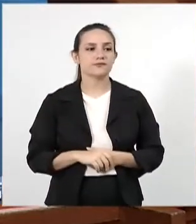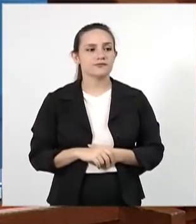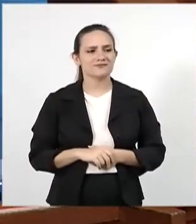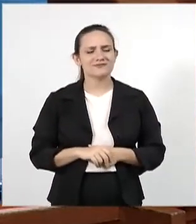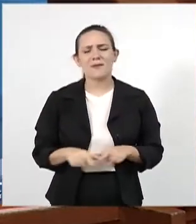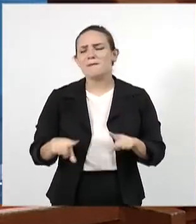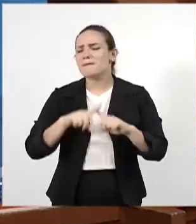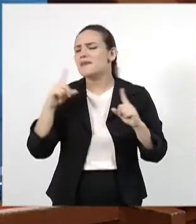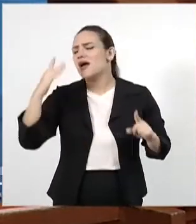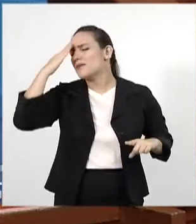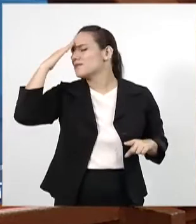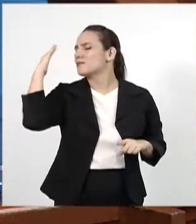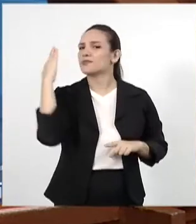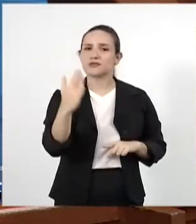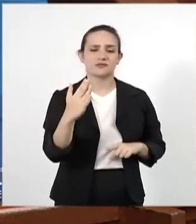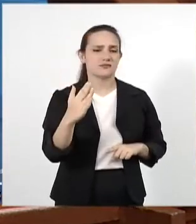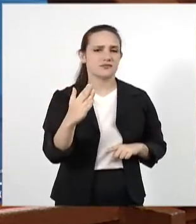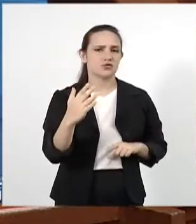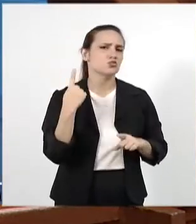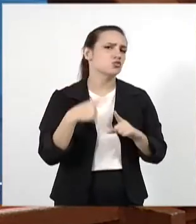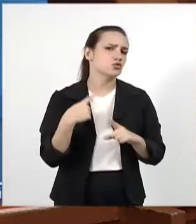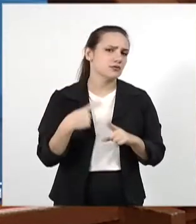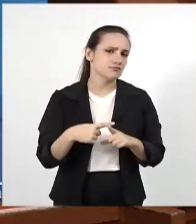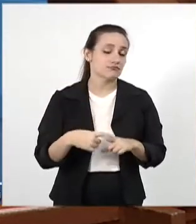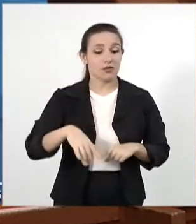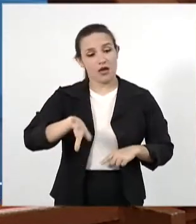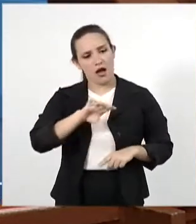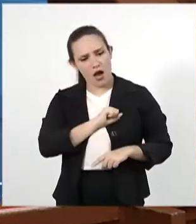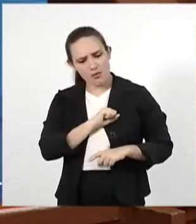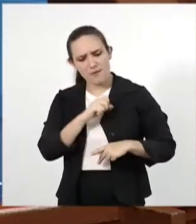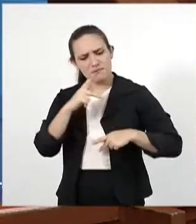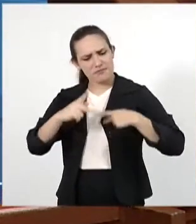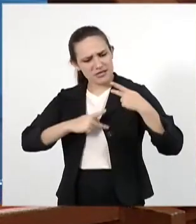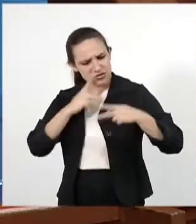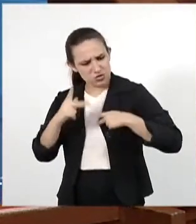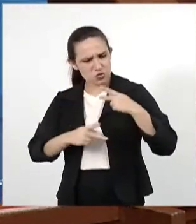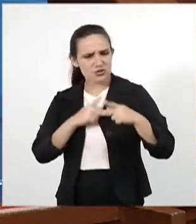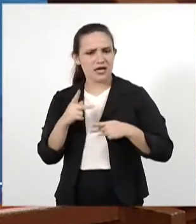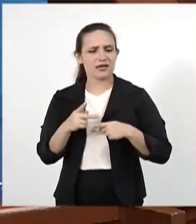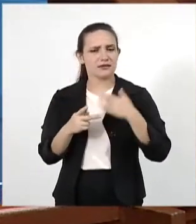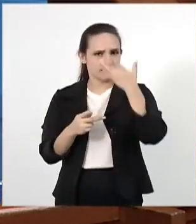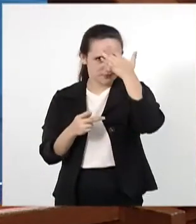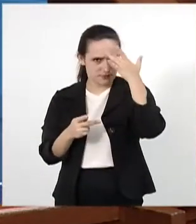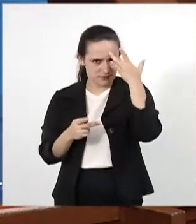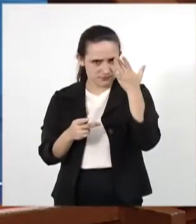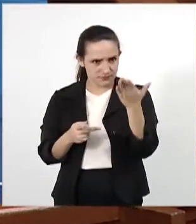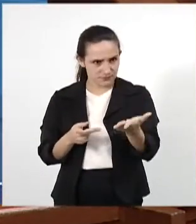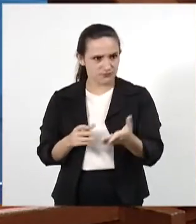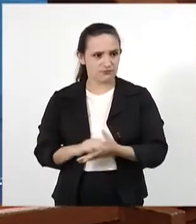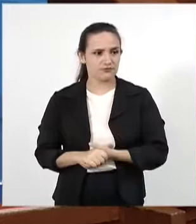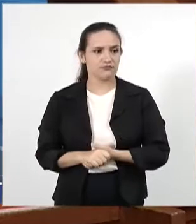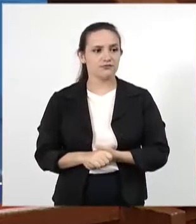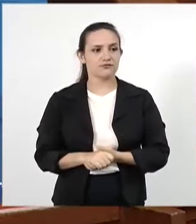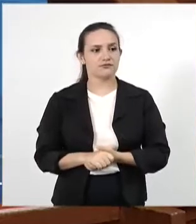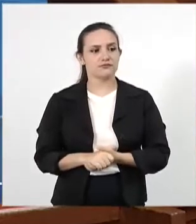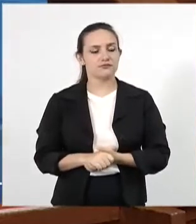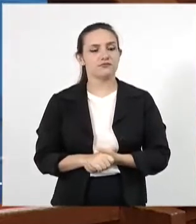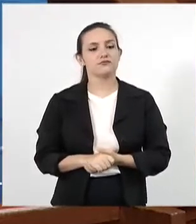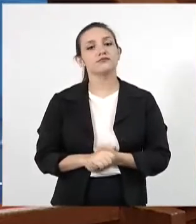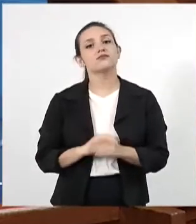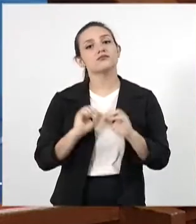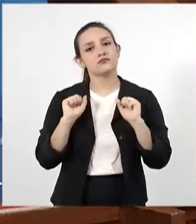amor, a paixão que o profissional tem por esta causa. Após